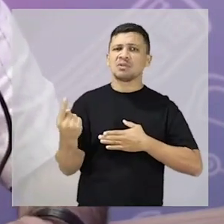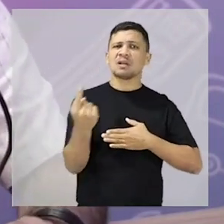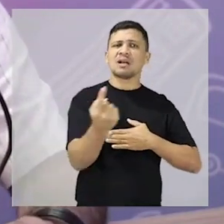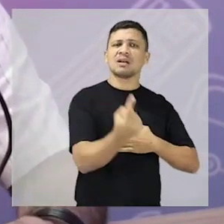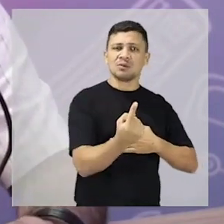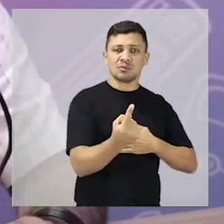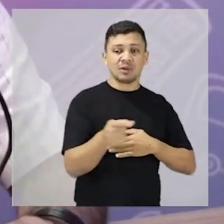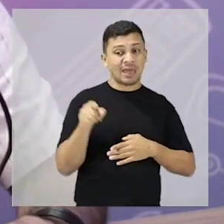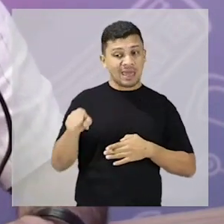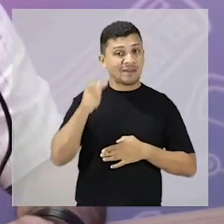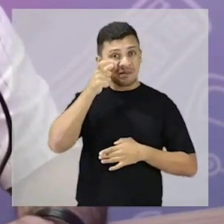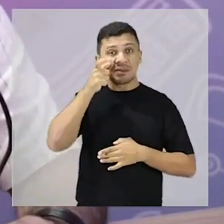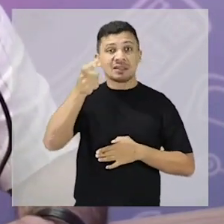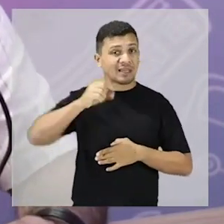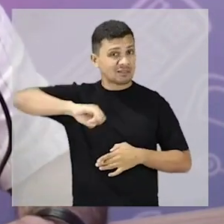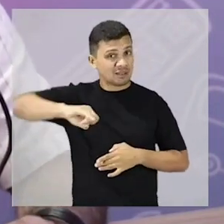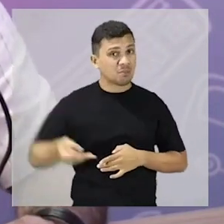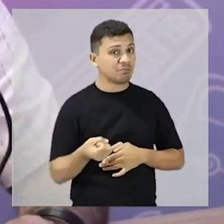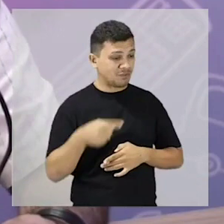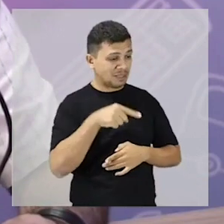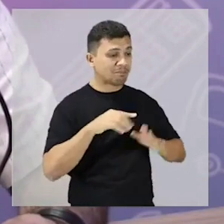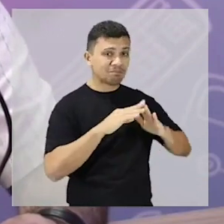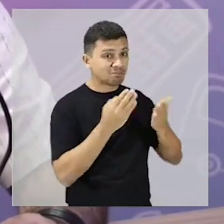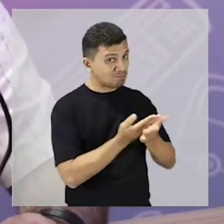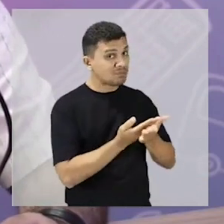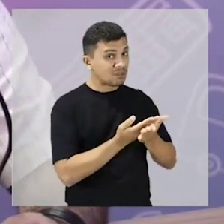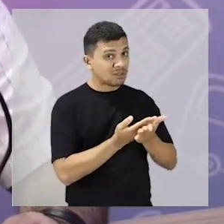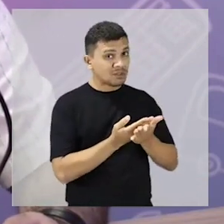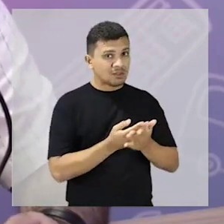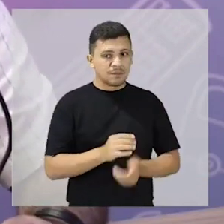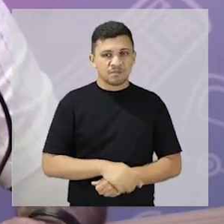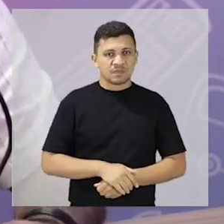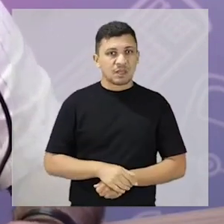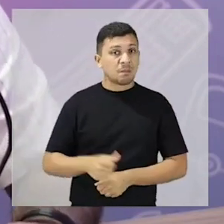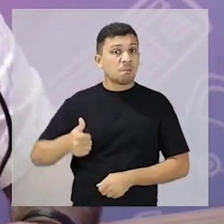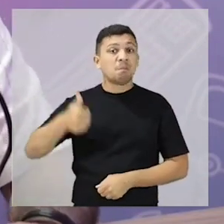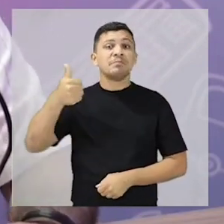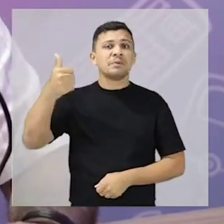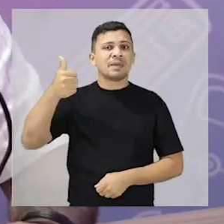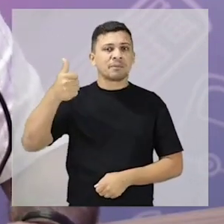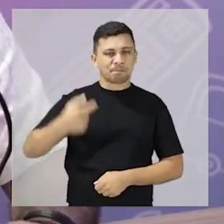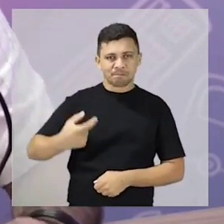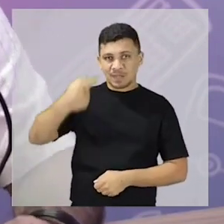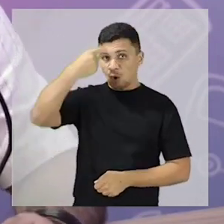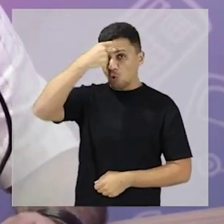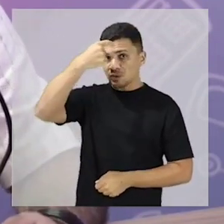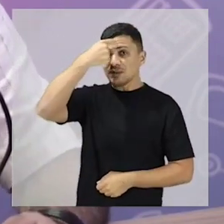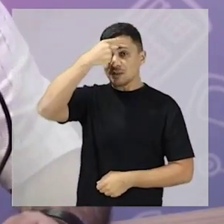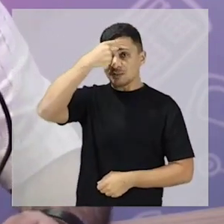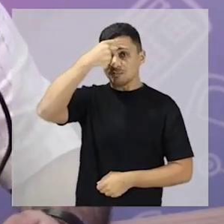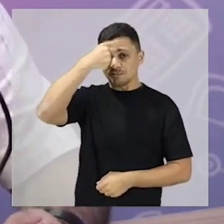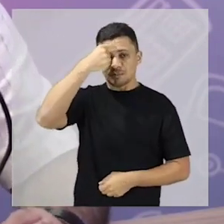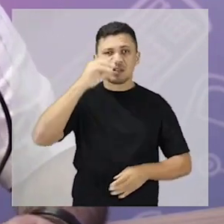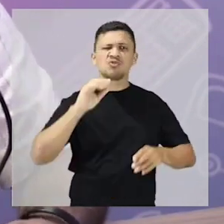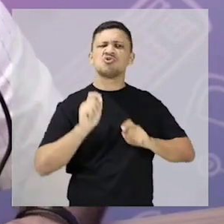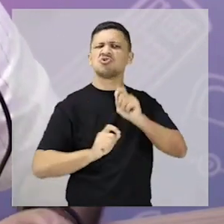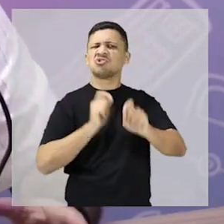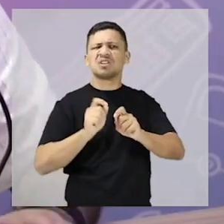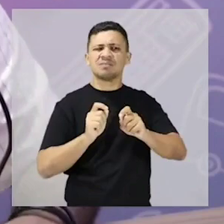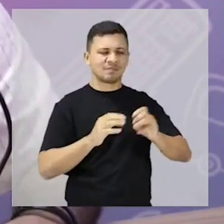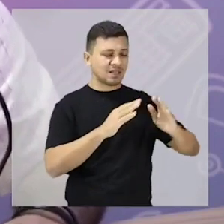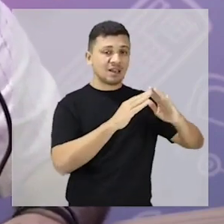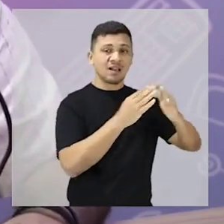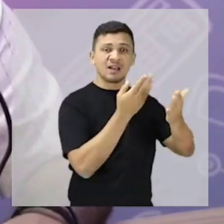aproveitar isso tudo, sim, que é o estudante. Então o estudante ele tem que ter primeiro a consciência de que a escola, assim como as